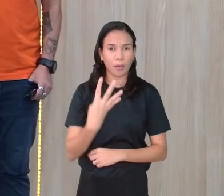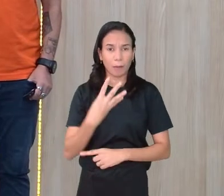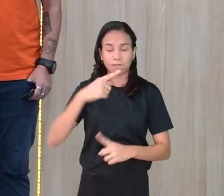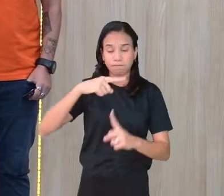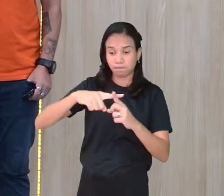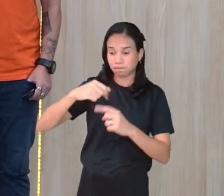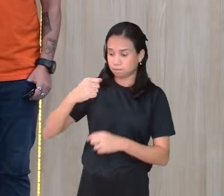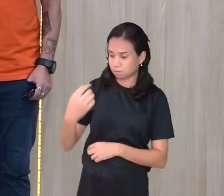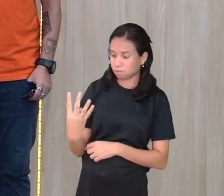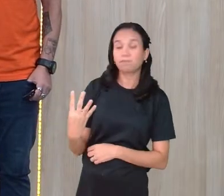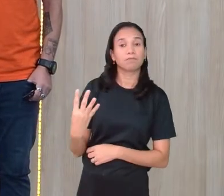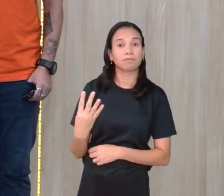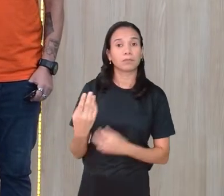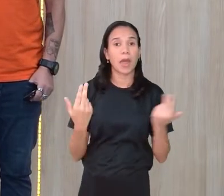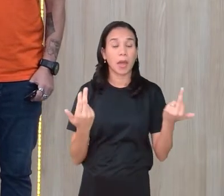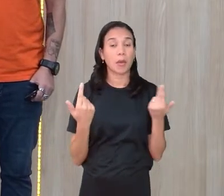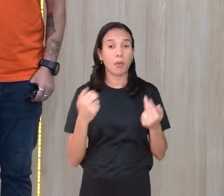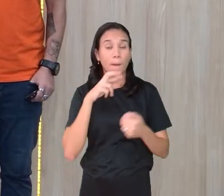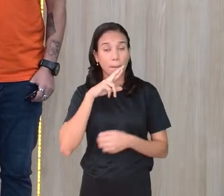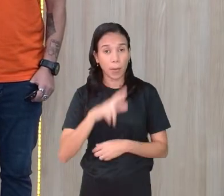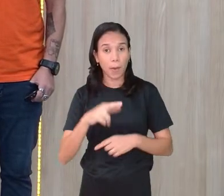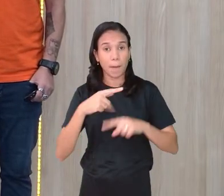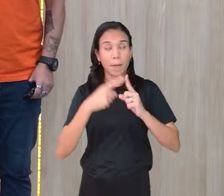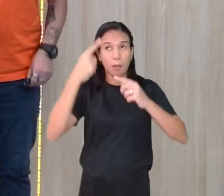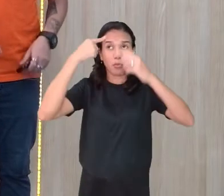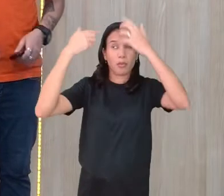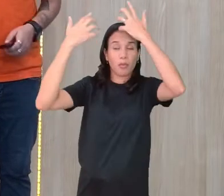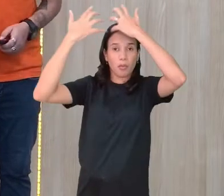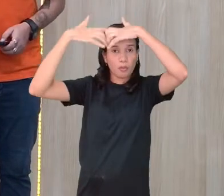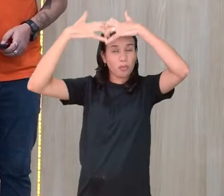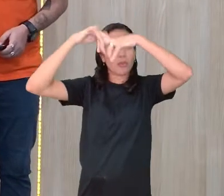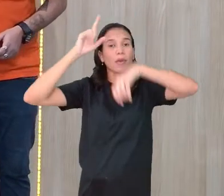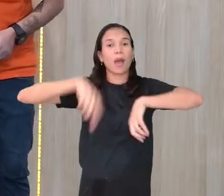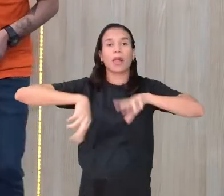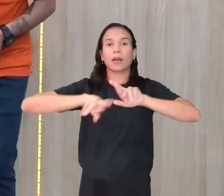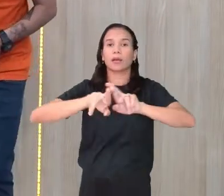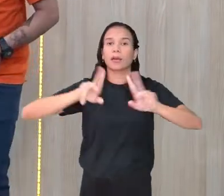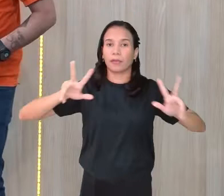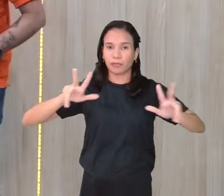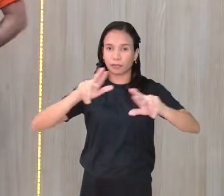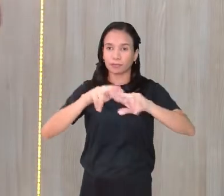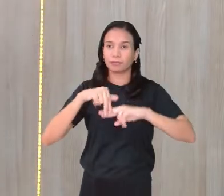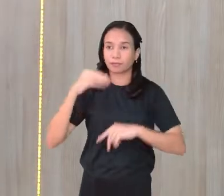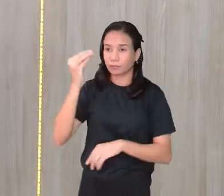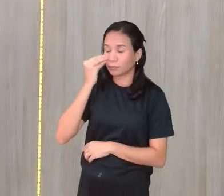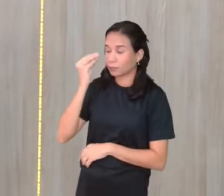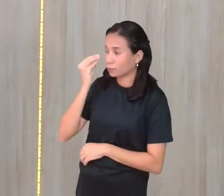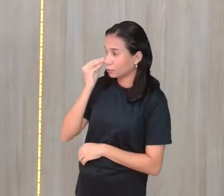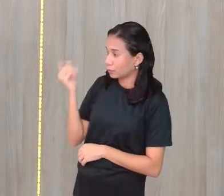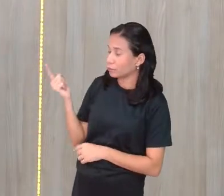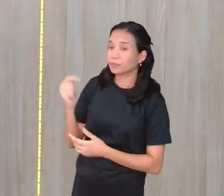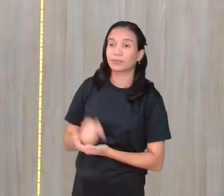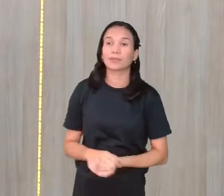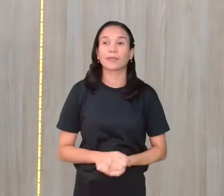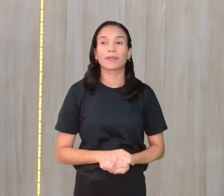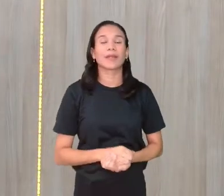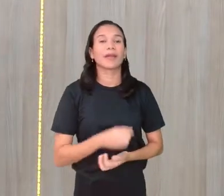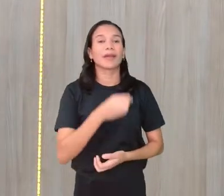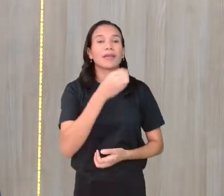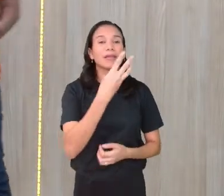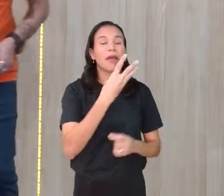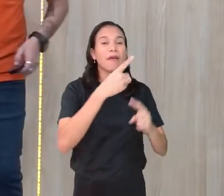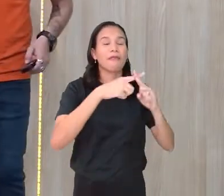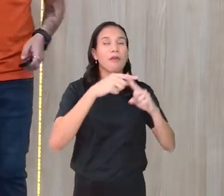ter o mesmo resultado, só que a maneira de pensar, ela é diferente, né? Então, observa. 3 vezes